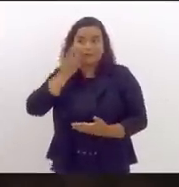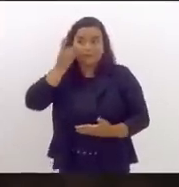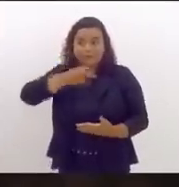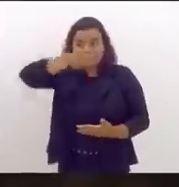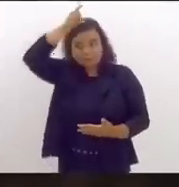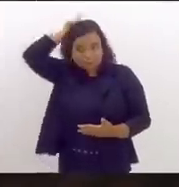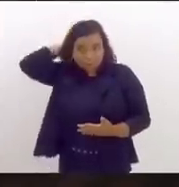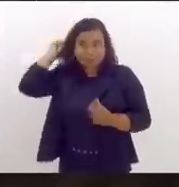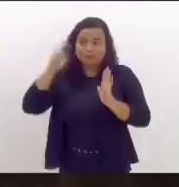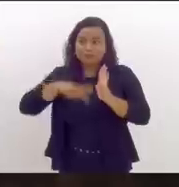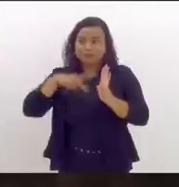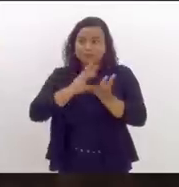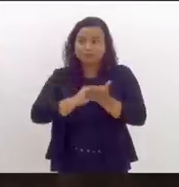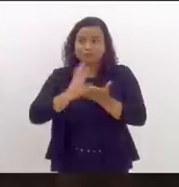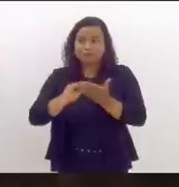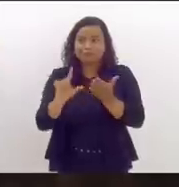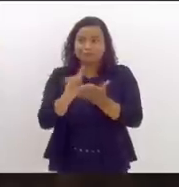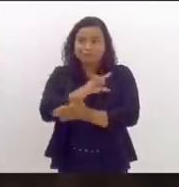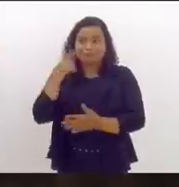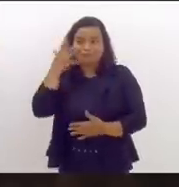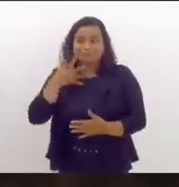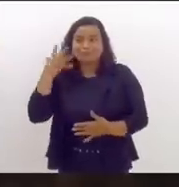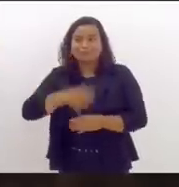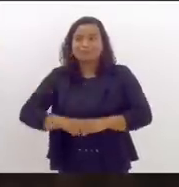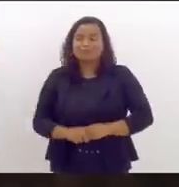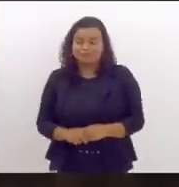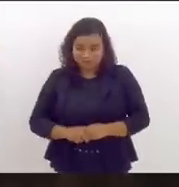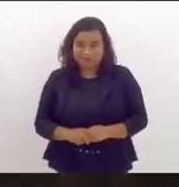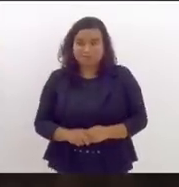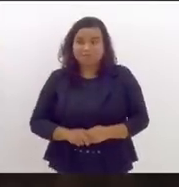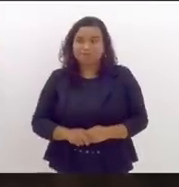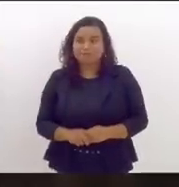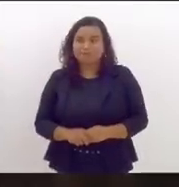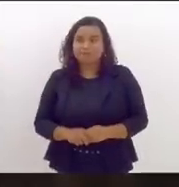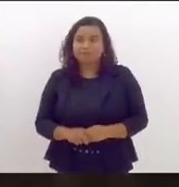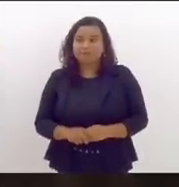Deputado Luiz Paulo para fazer leitura da ata da sessão anterior